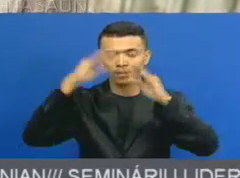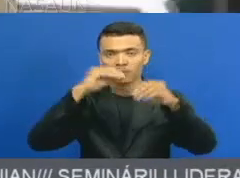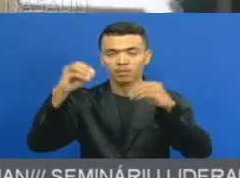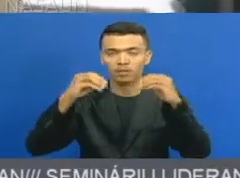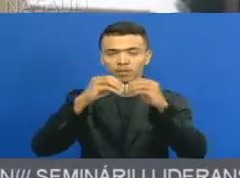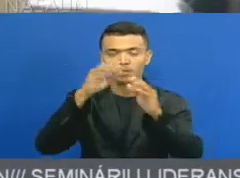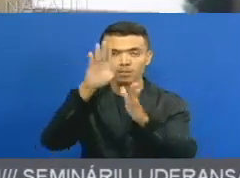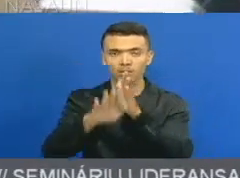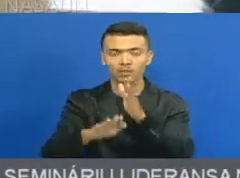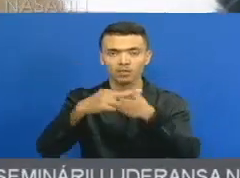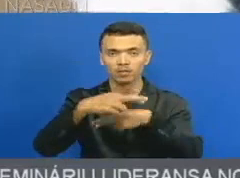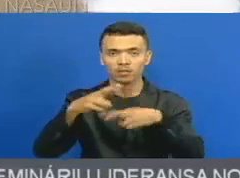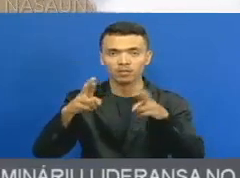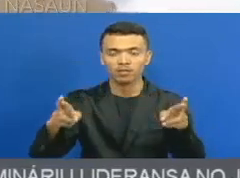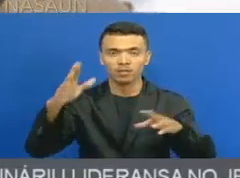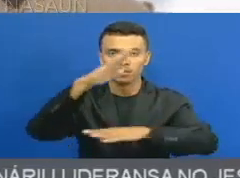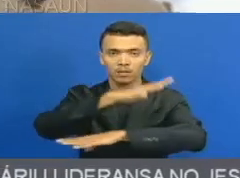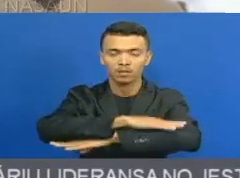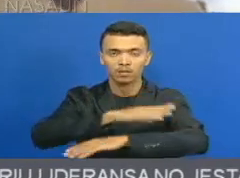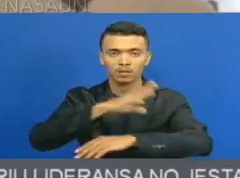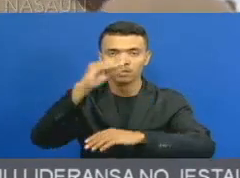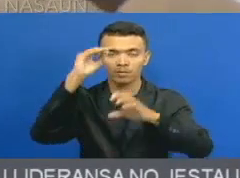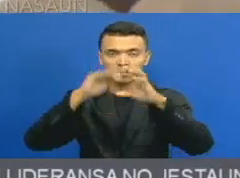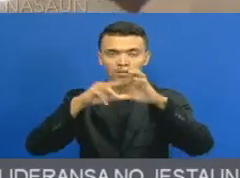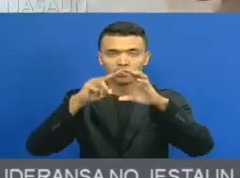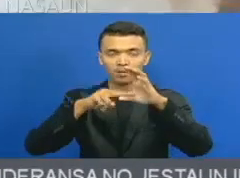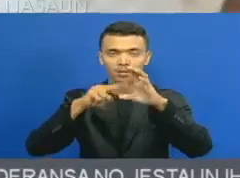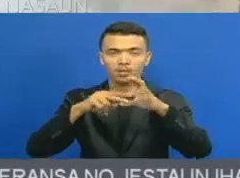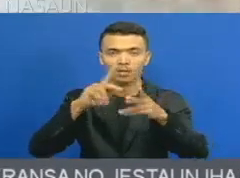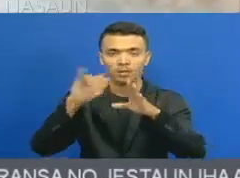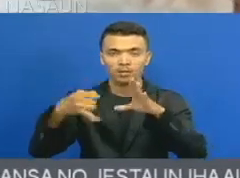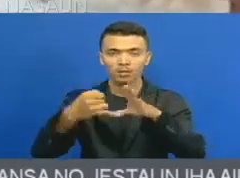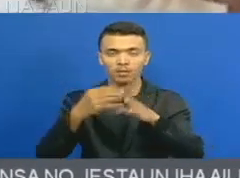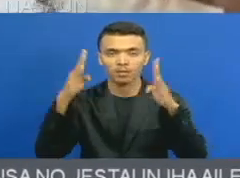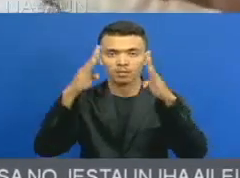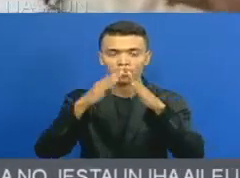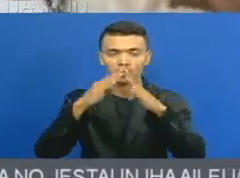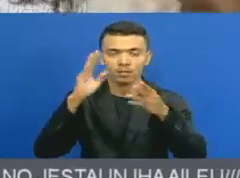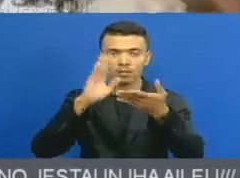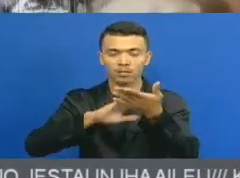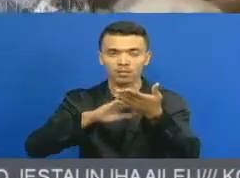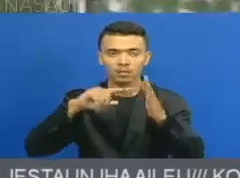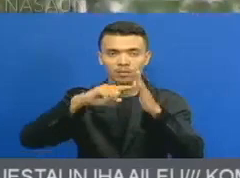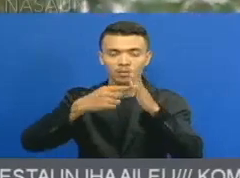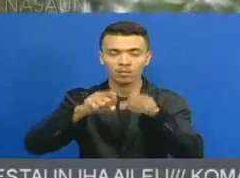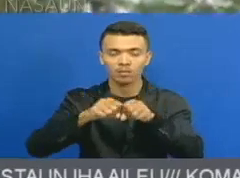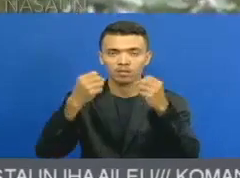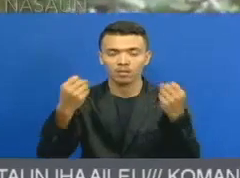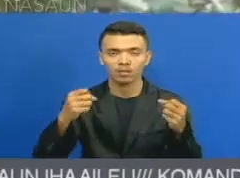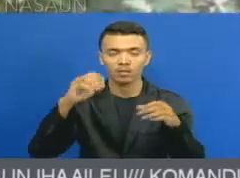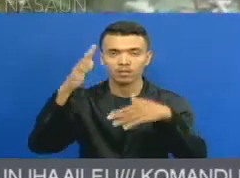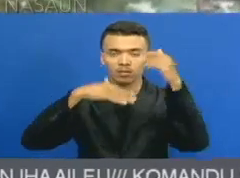menos sala de aula, mesa no cadeira, inclui condição escola ne rastic hahu at, também escola ne construi hatina rihun